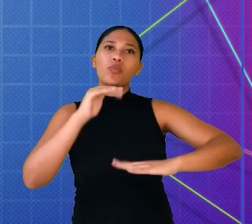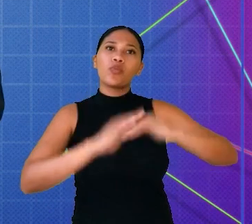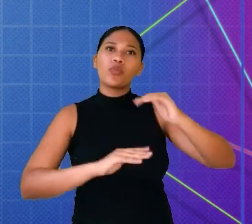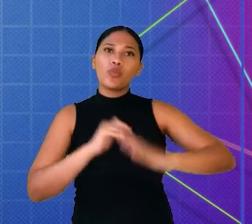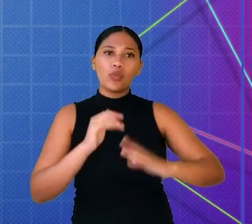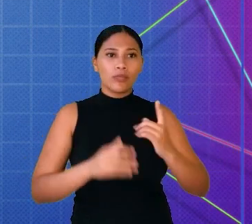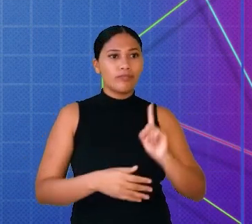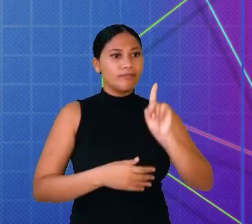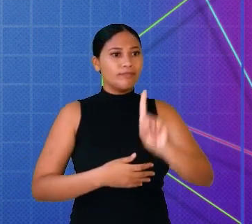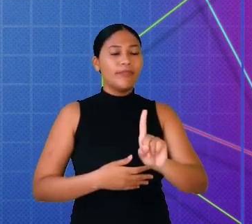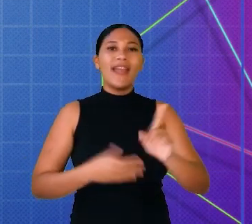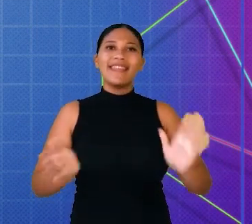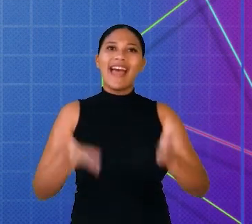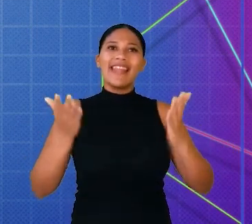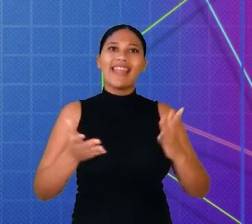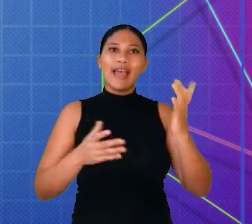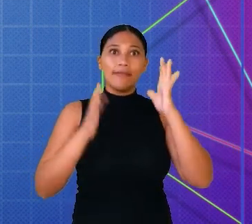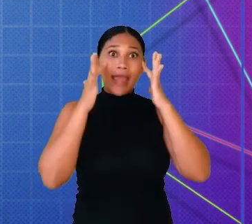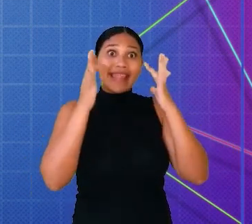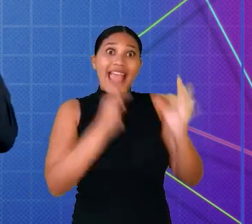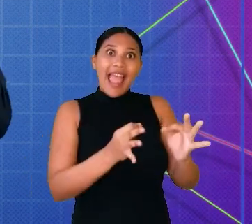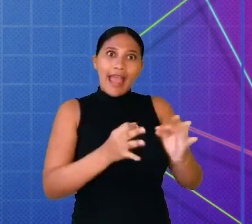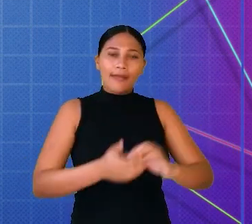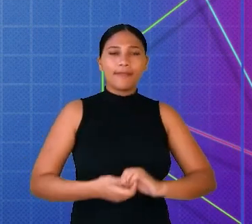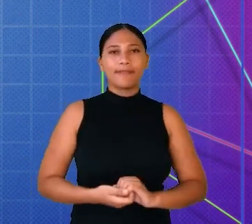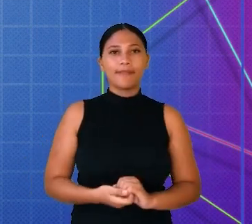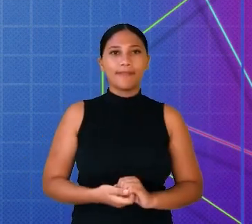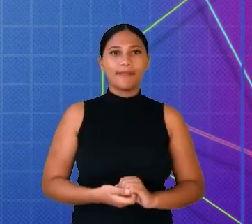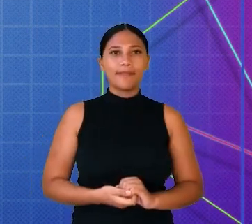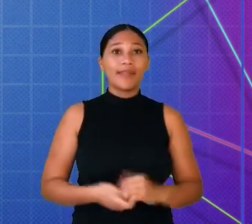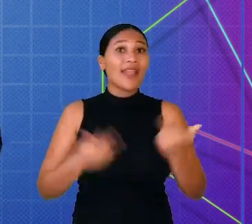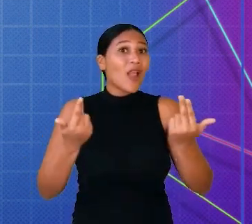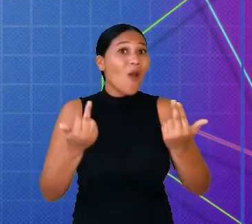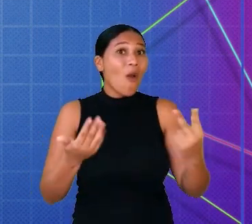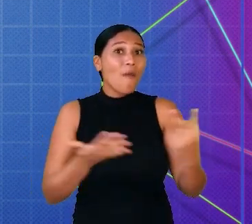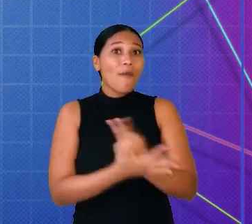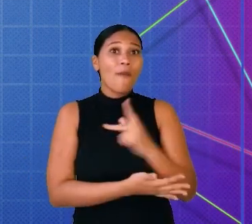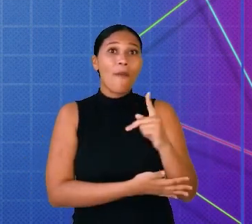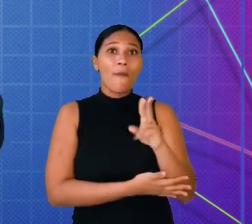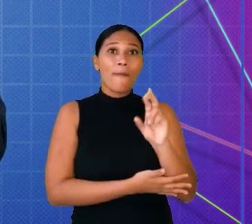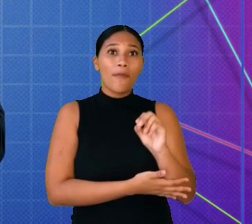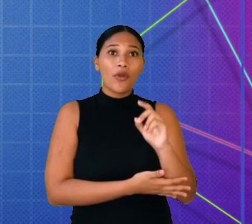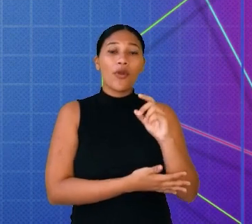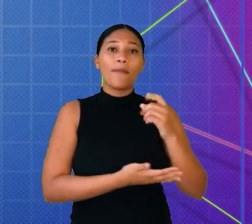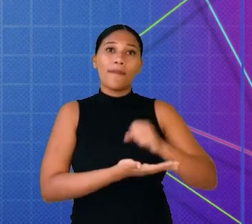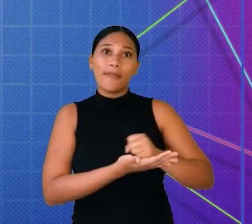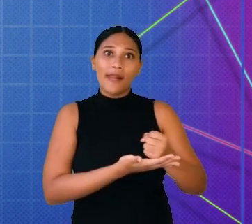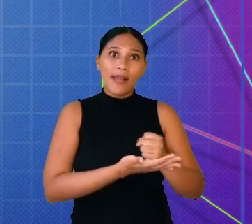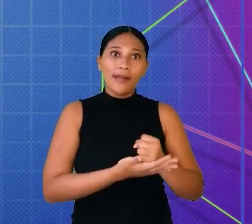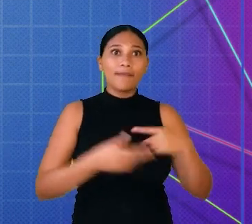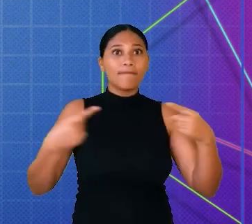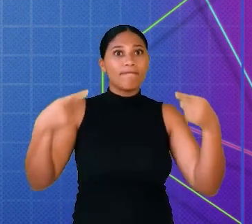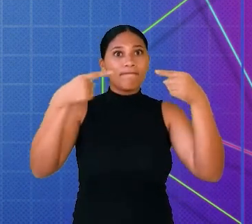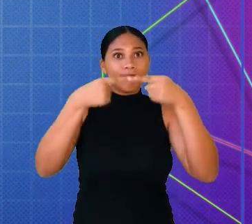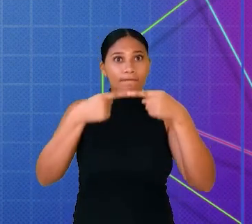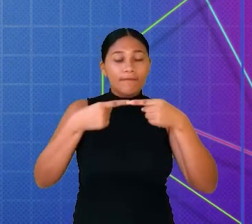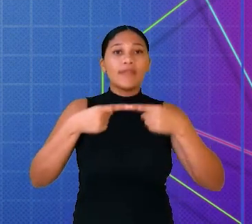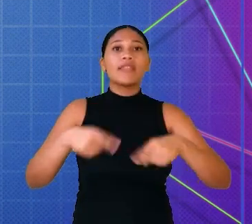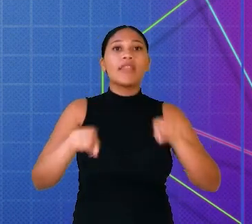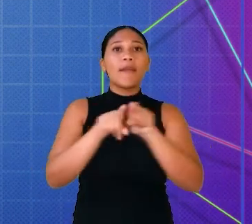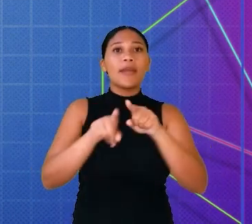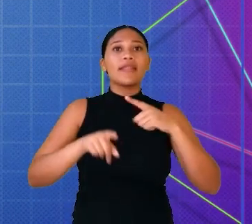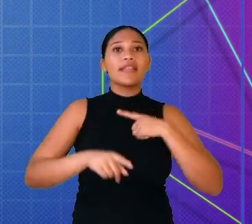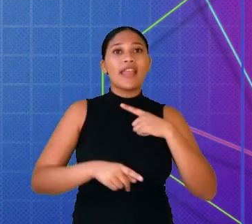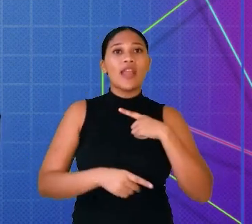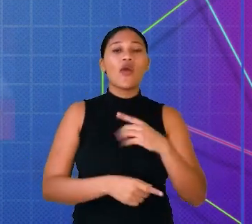produto comercializável e engajar o público para esse produto. Da mesma forma que os pro players têm um treinamento voltado para o que